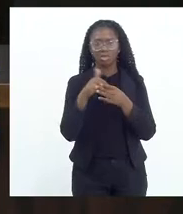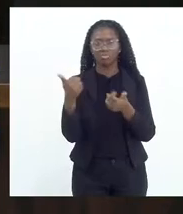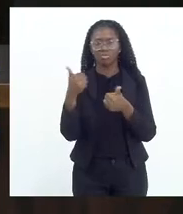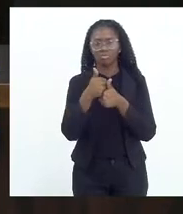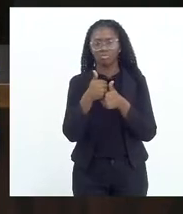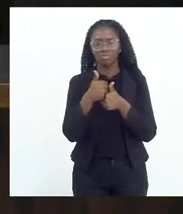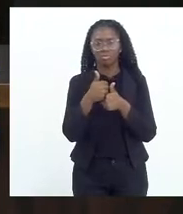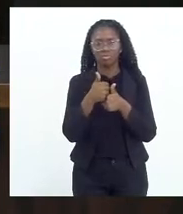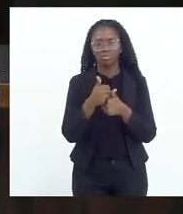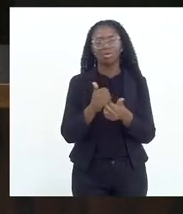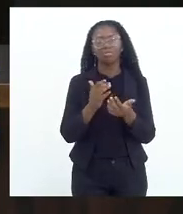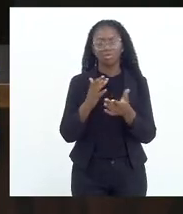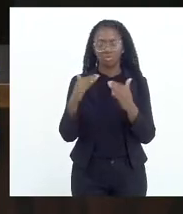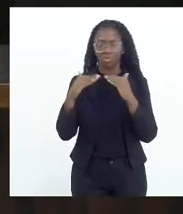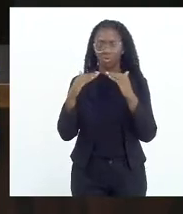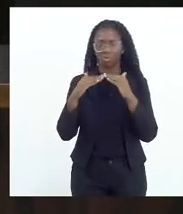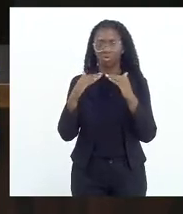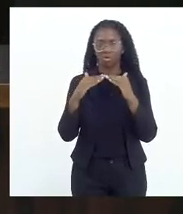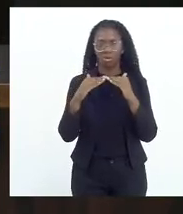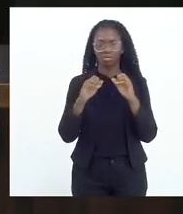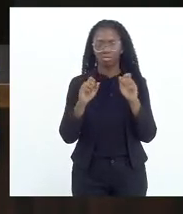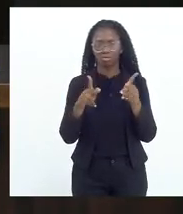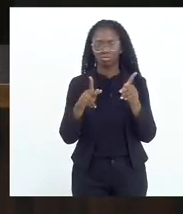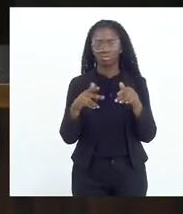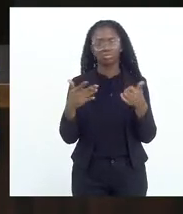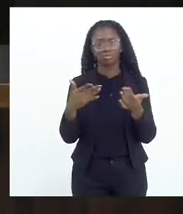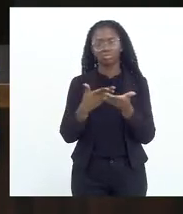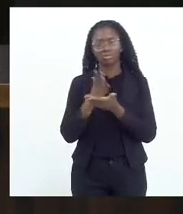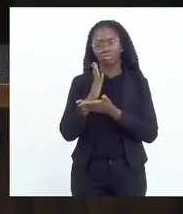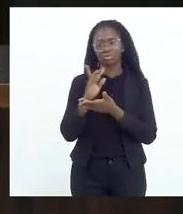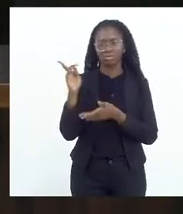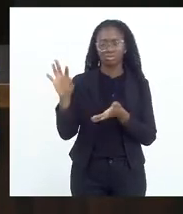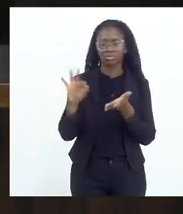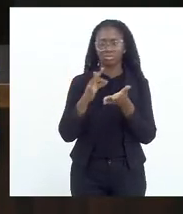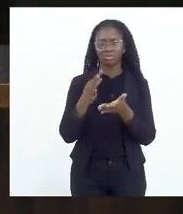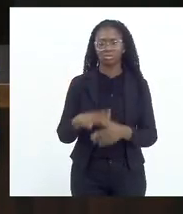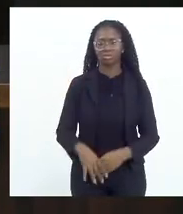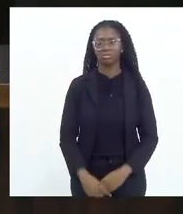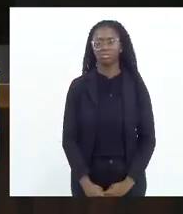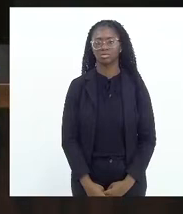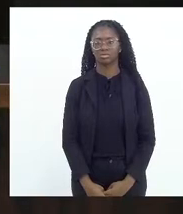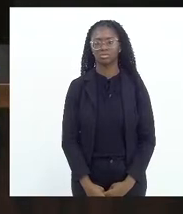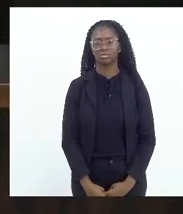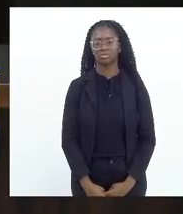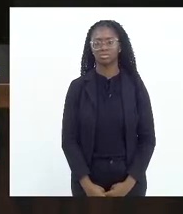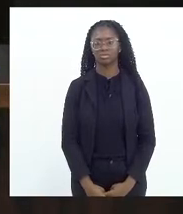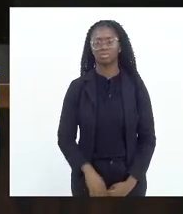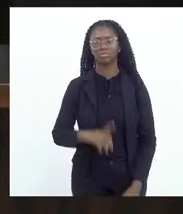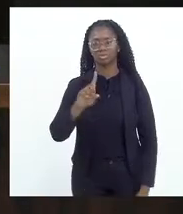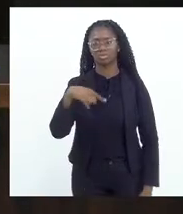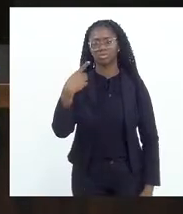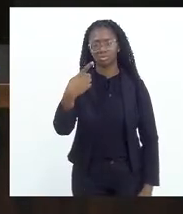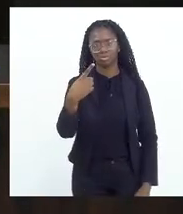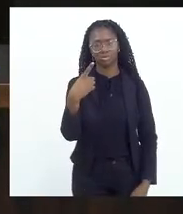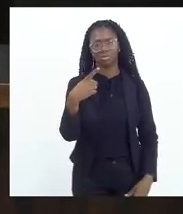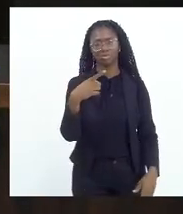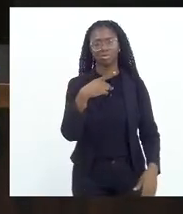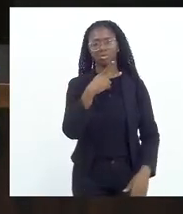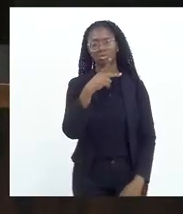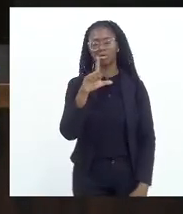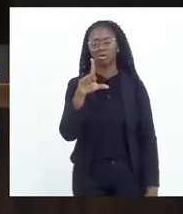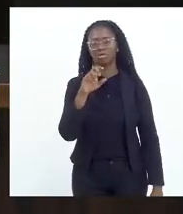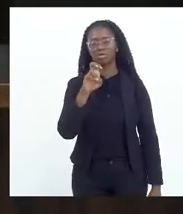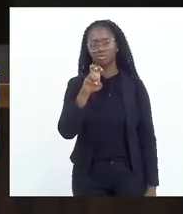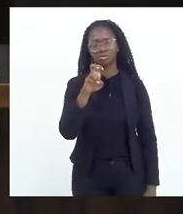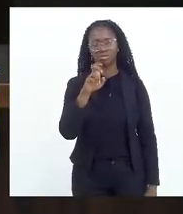Senhores que aprovam, permaneçam como estão. Aprovado, vai ao autógrafo. O próximo projeto, 54,